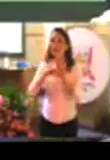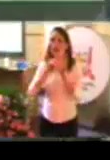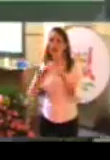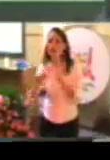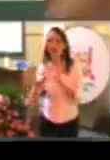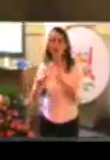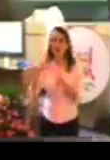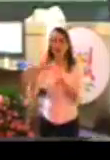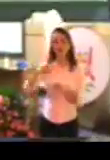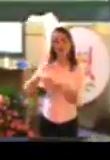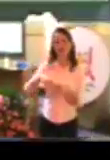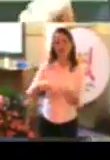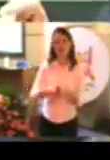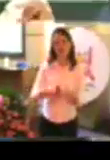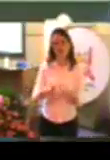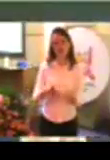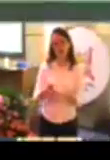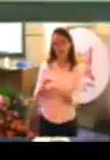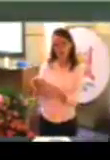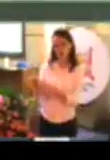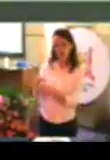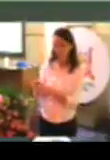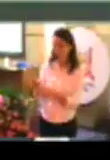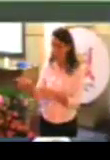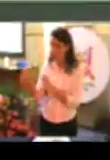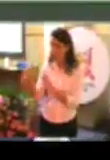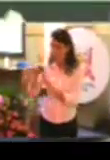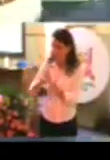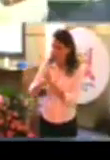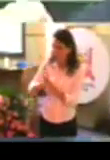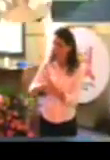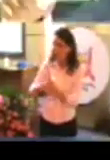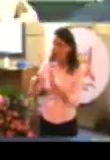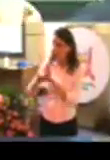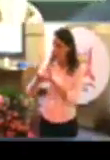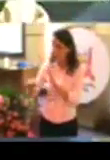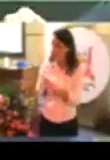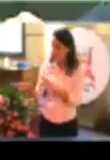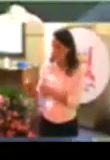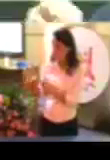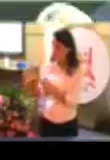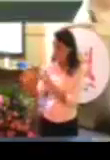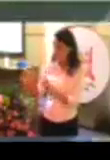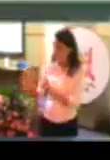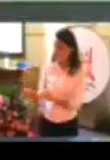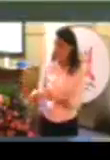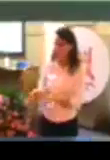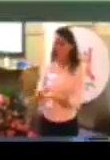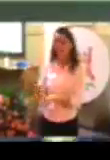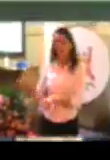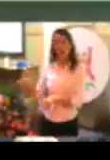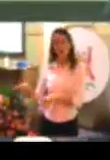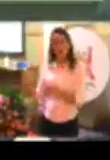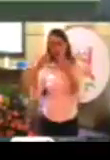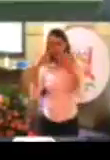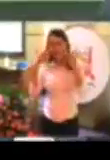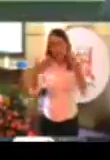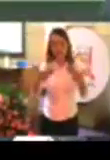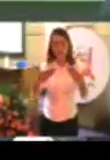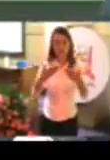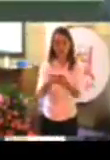ser orientados para apresentar projetos de lei, discutir esse projeto de lei que eles mesmos vão